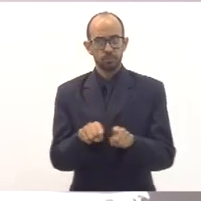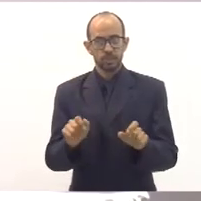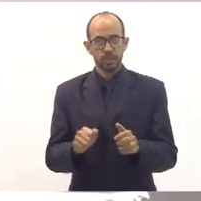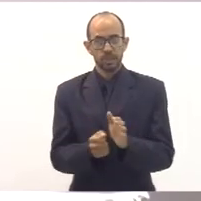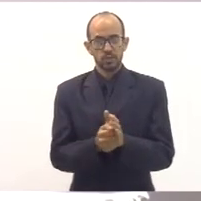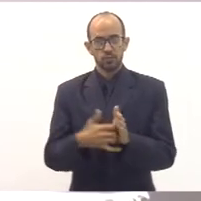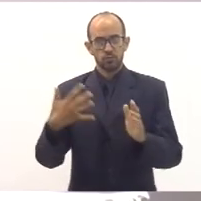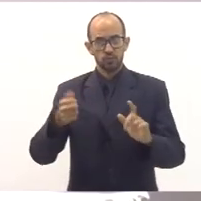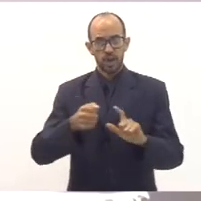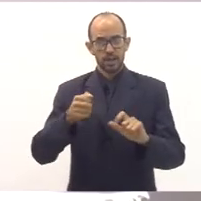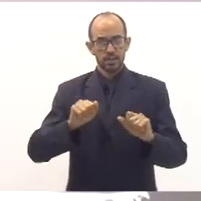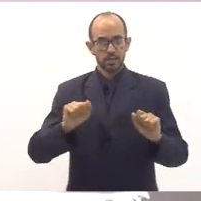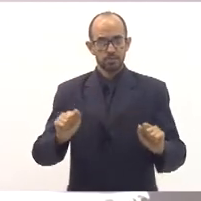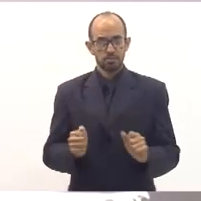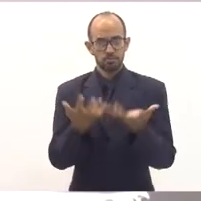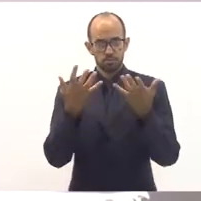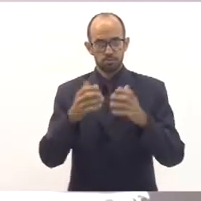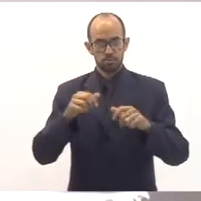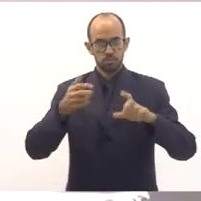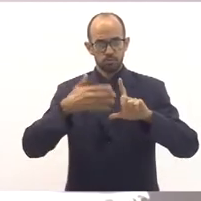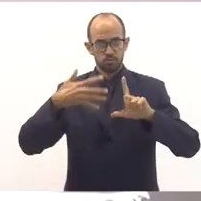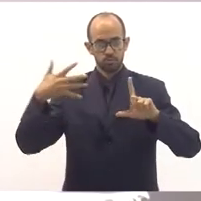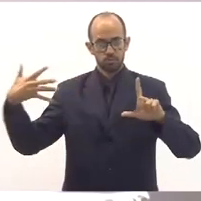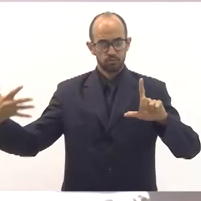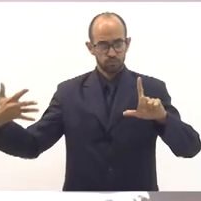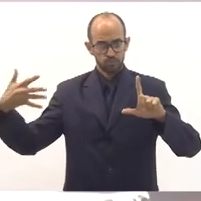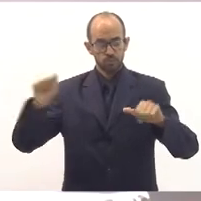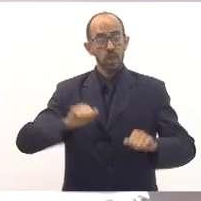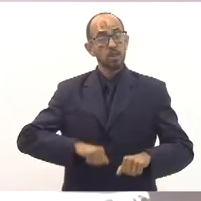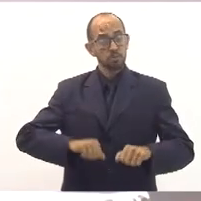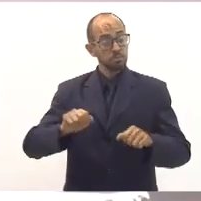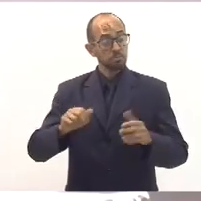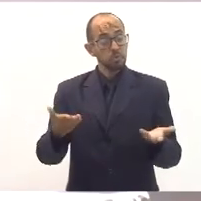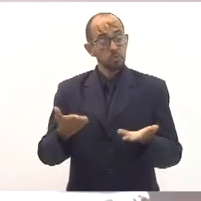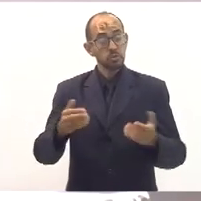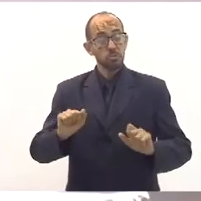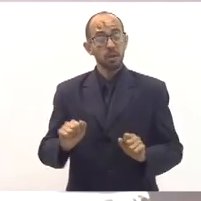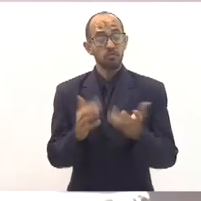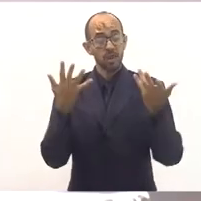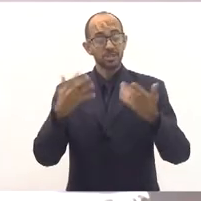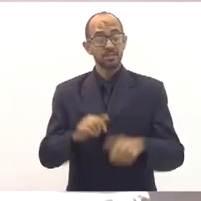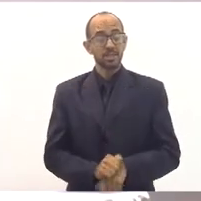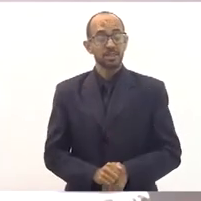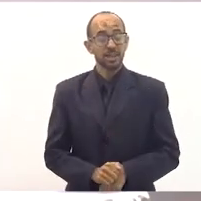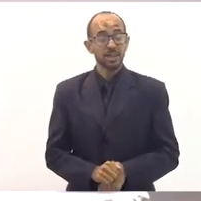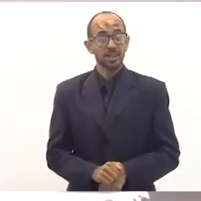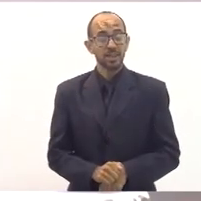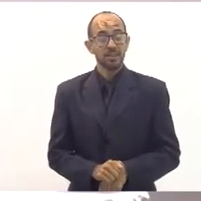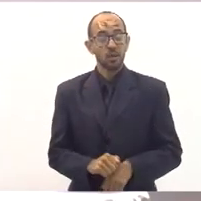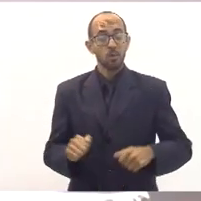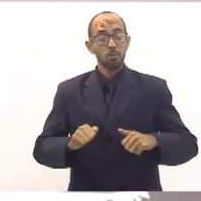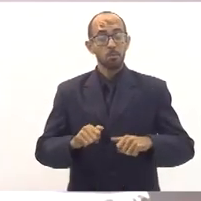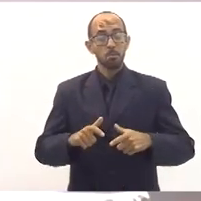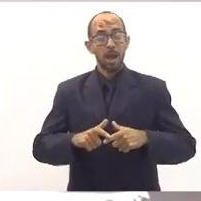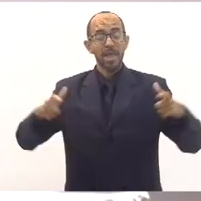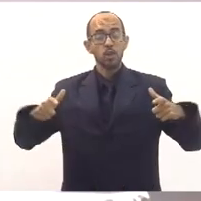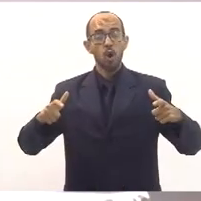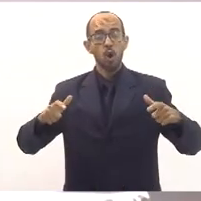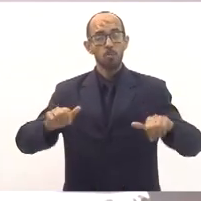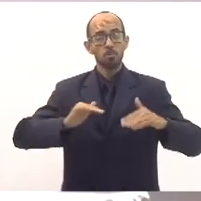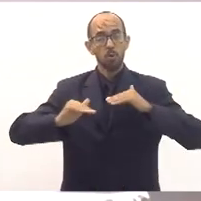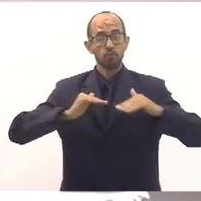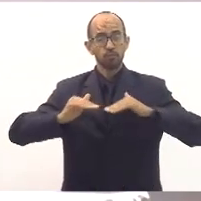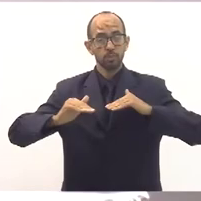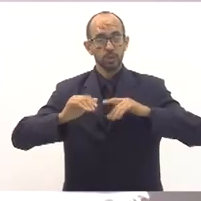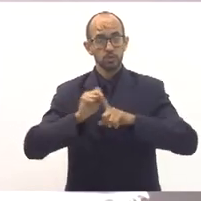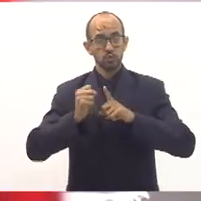LGBT também viraram grandes festas de cidadania viram maior movimento social do país e